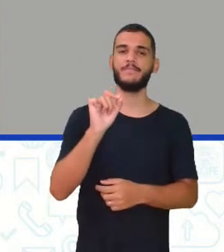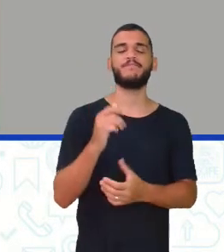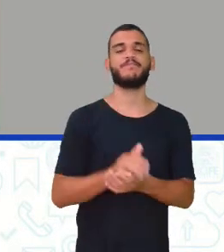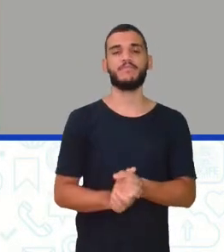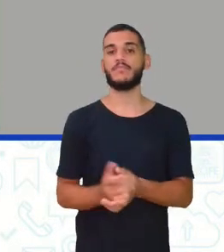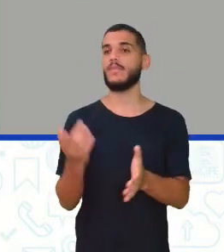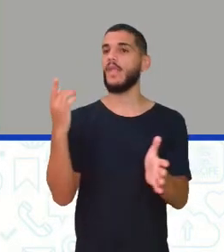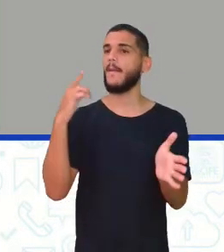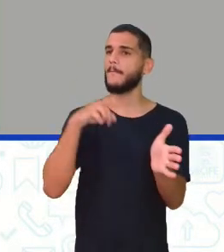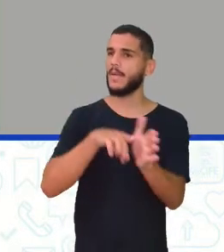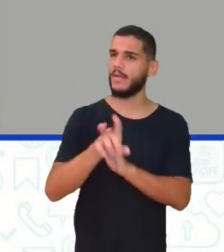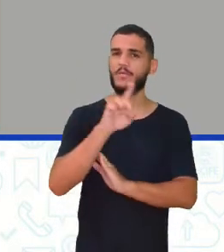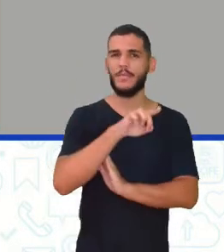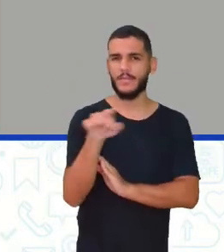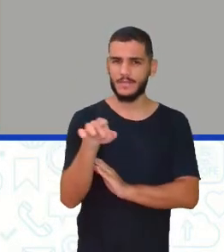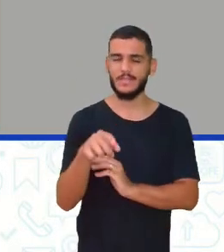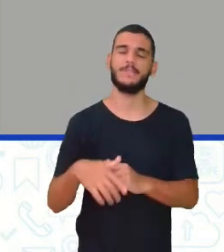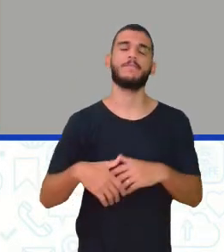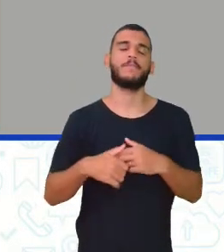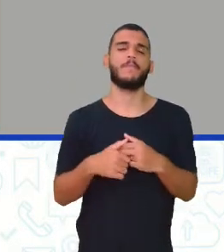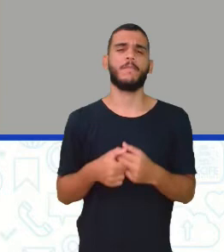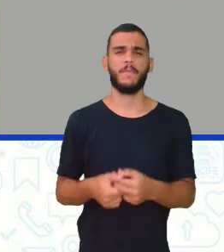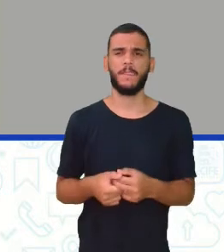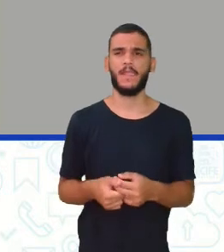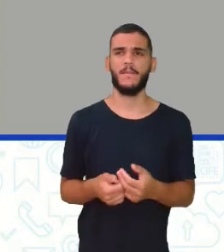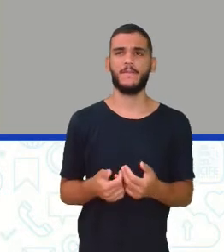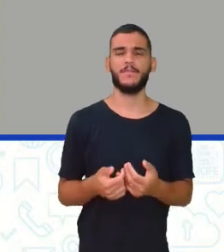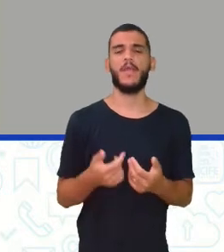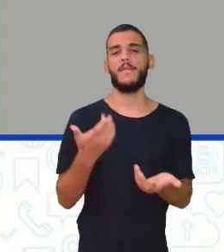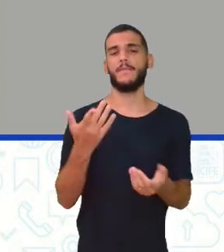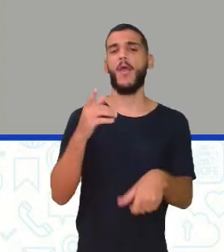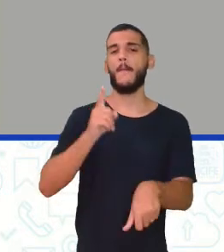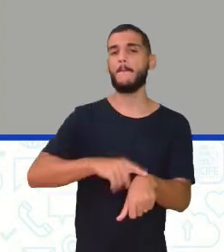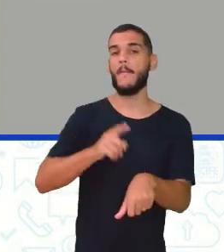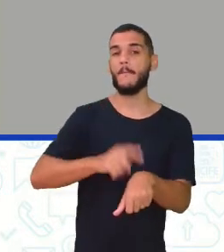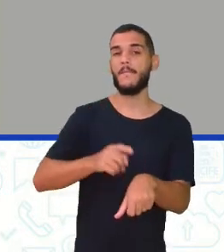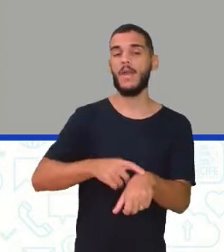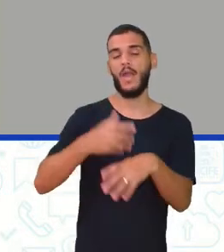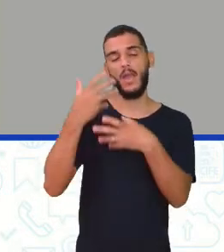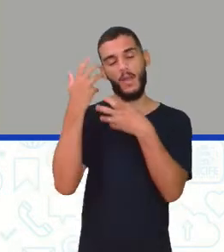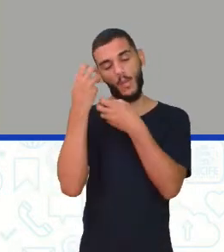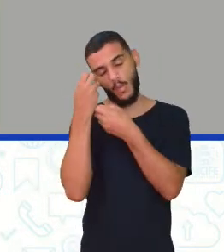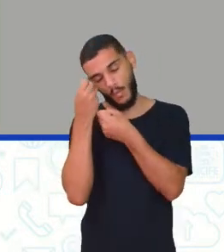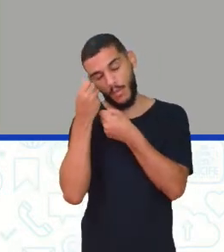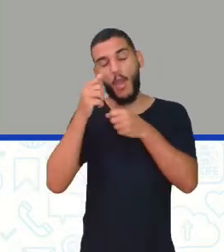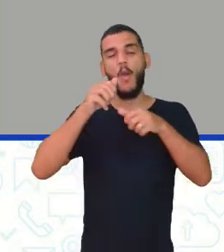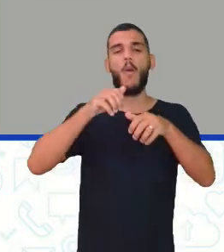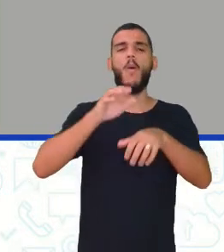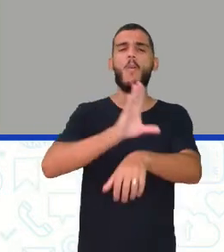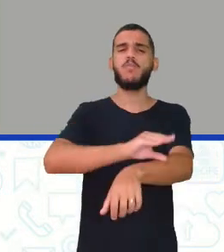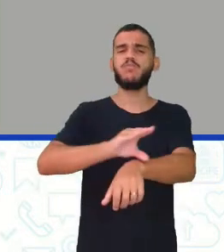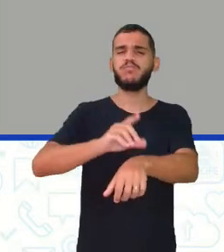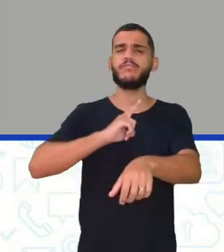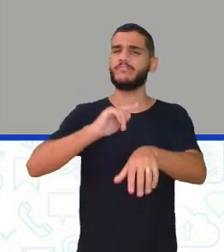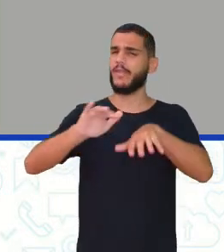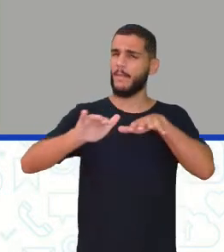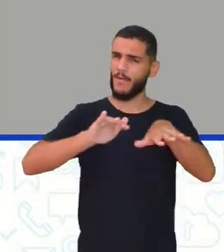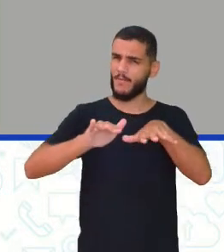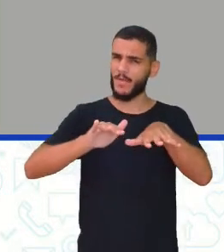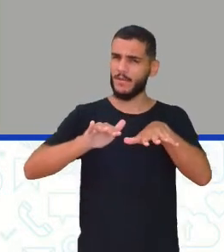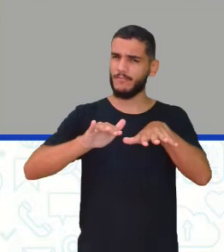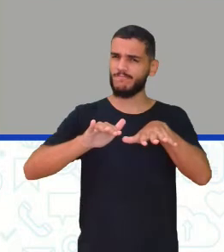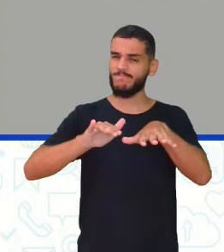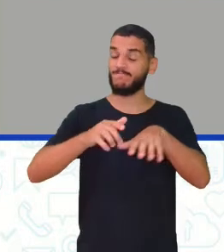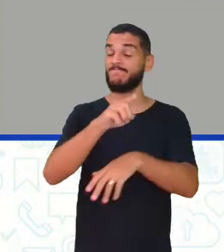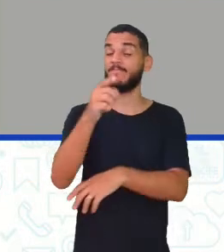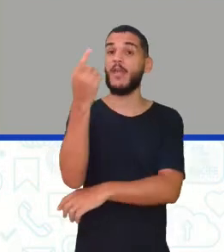situação problema, com uma perguntinha. Quando estamos dormindo, nossos músculos estão realizando movimento? Então, quero que vocês